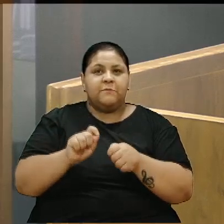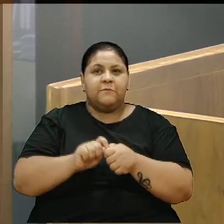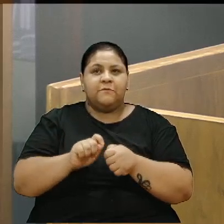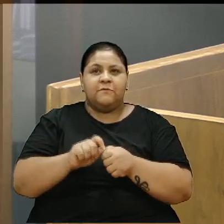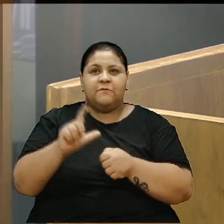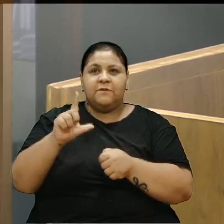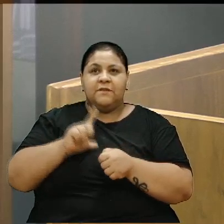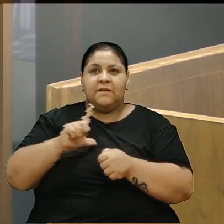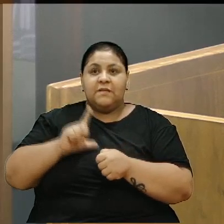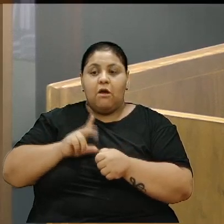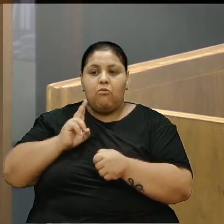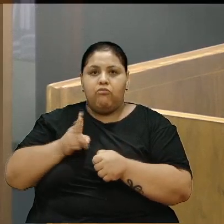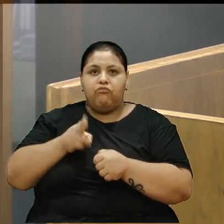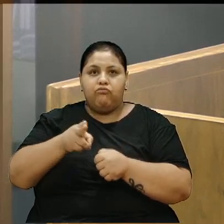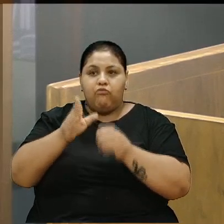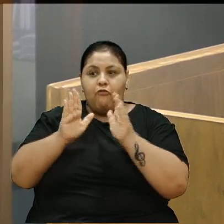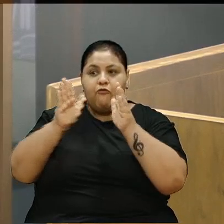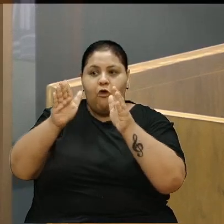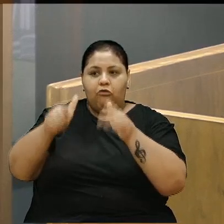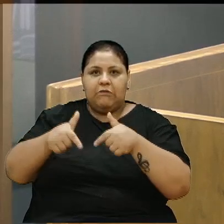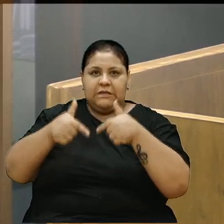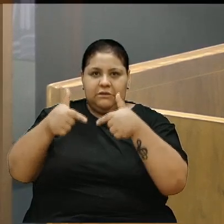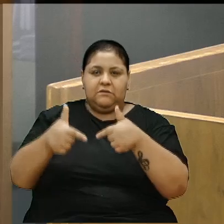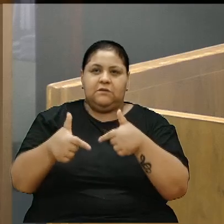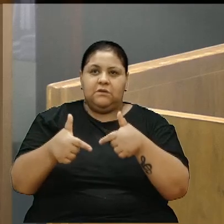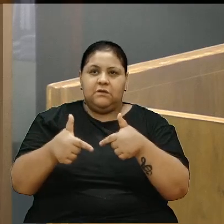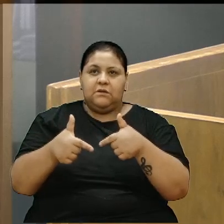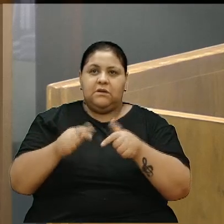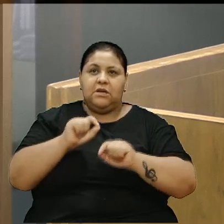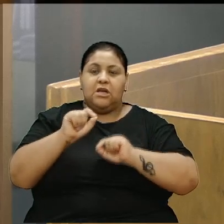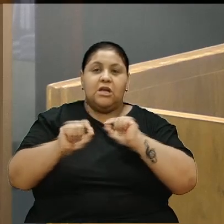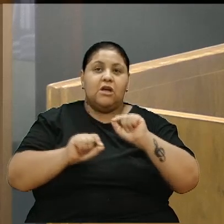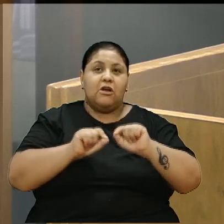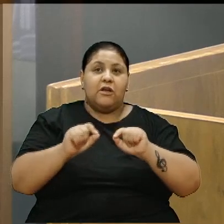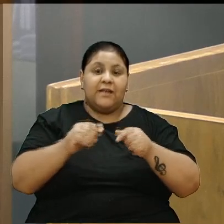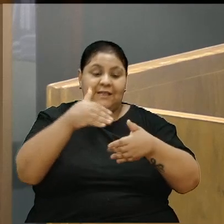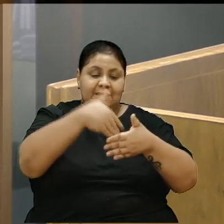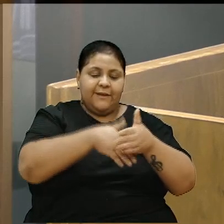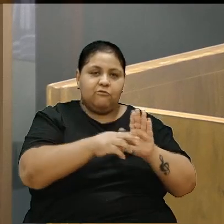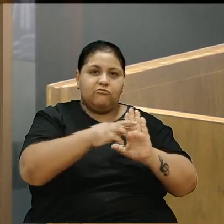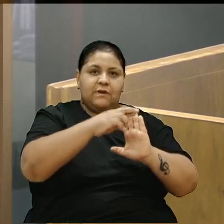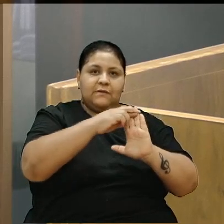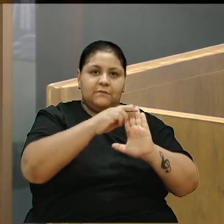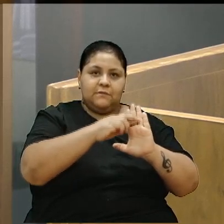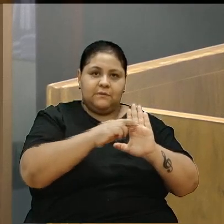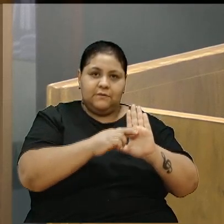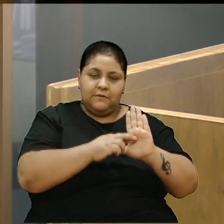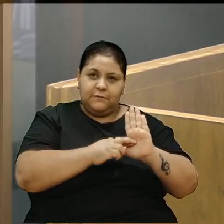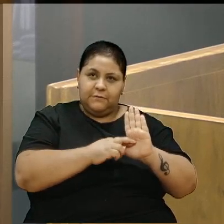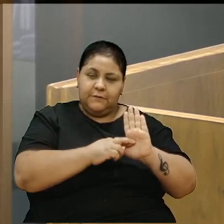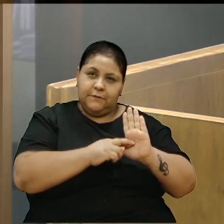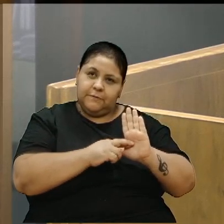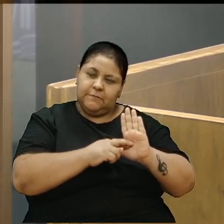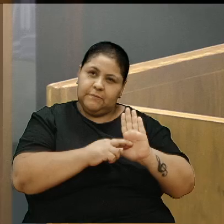ter constância nas nossas ações. E aquilo que for regimentalmente, porque